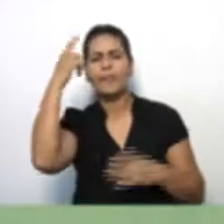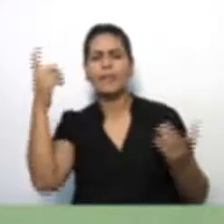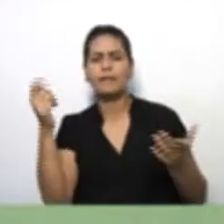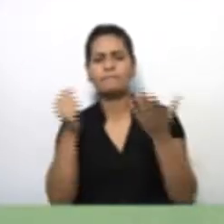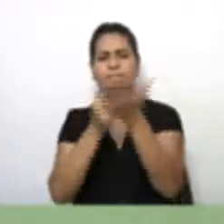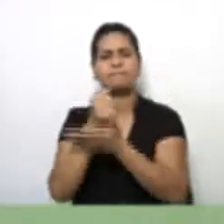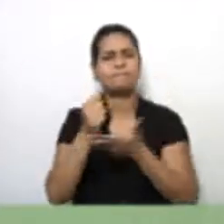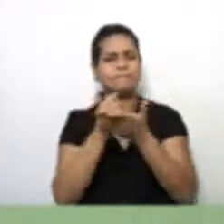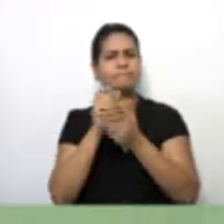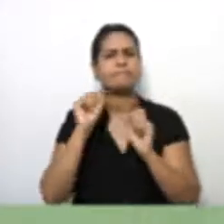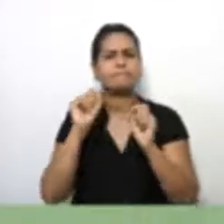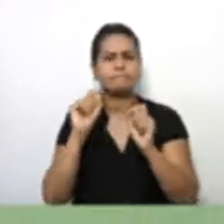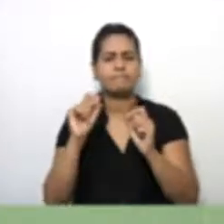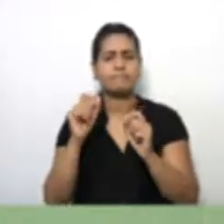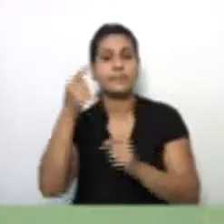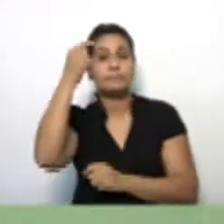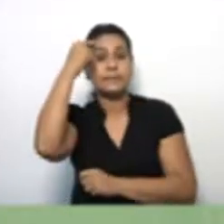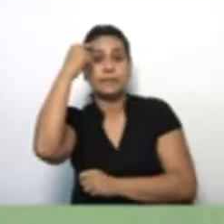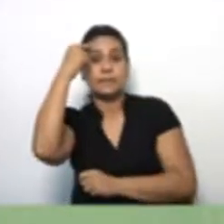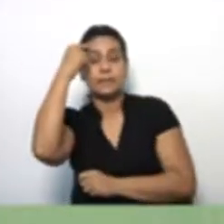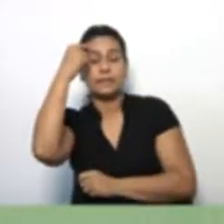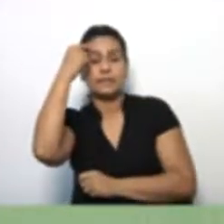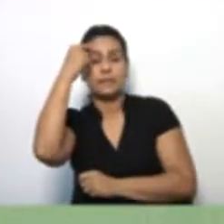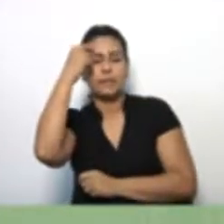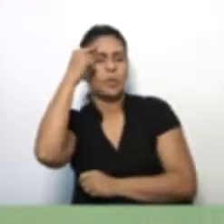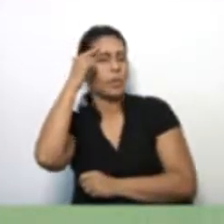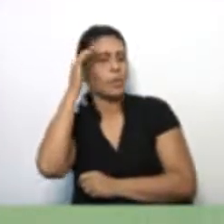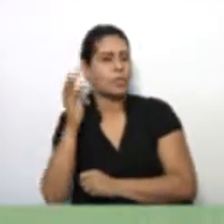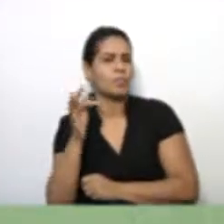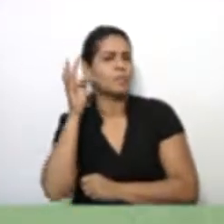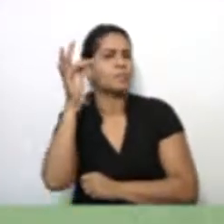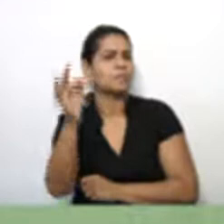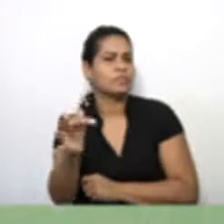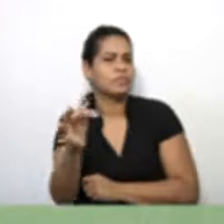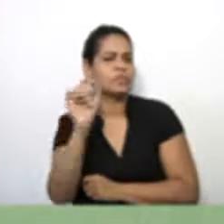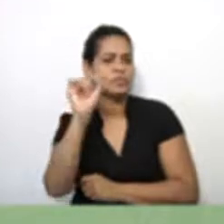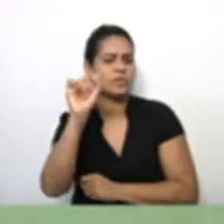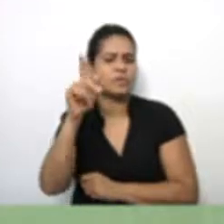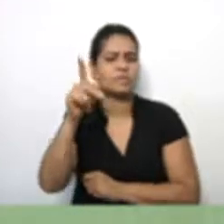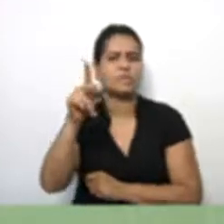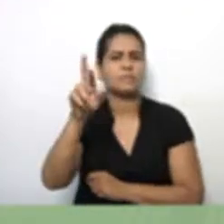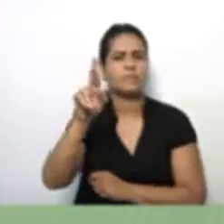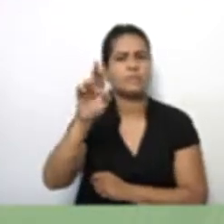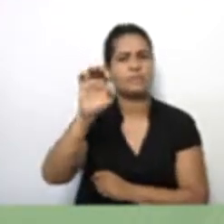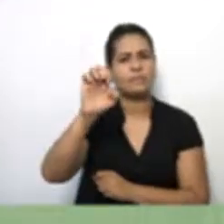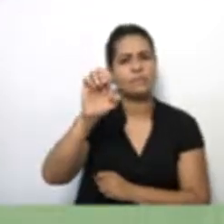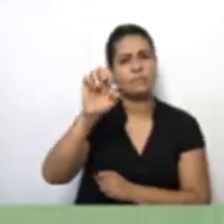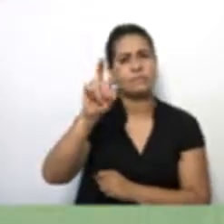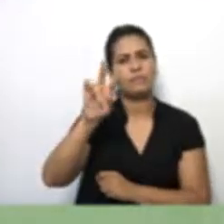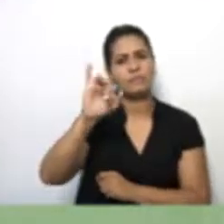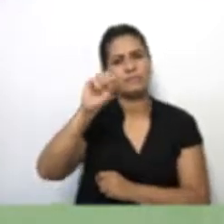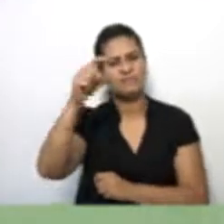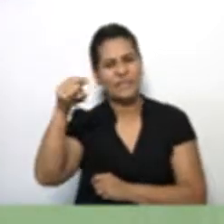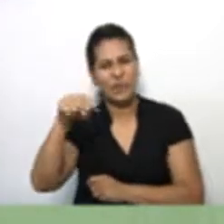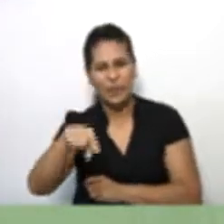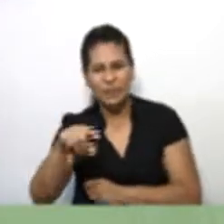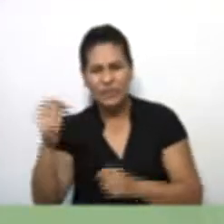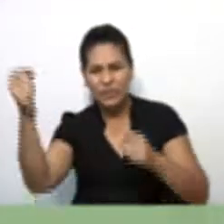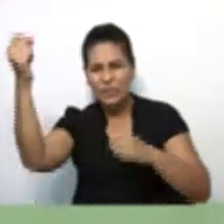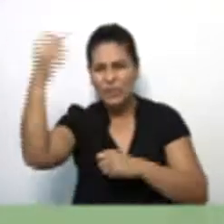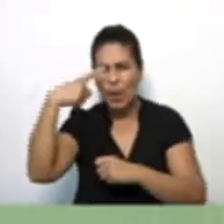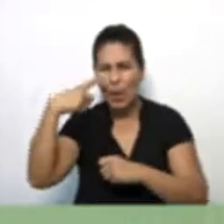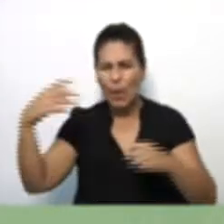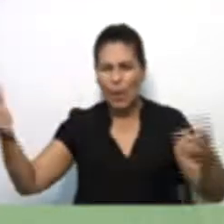o quê? Na previsão. Pessoal, você vê previsão, será que a previsão do tempo está quente, né? Está calor, está